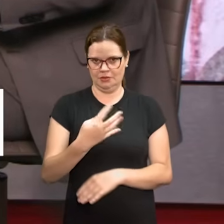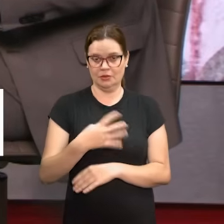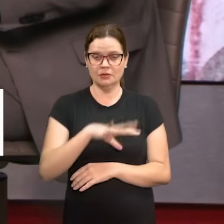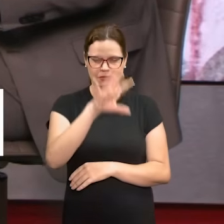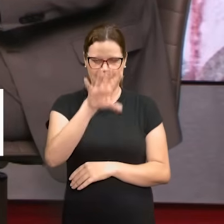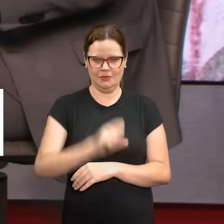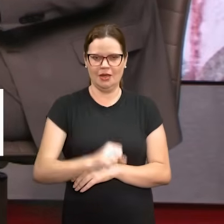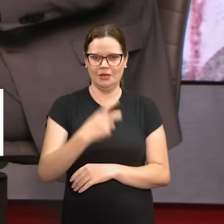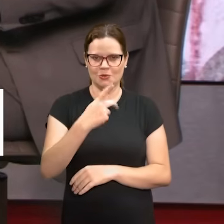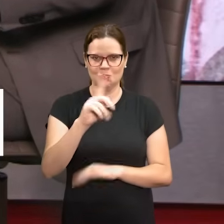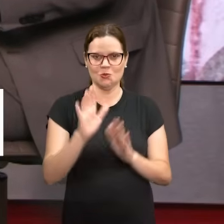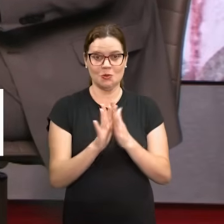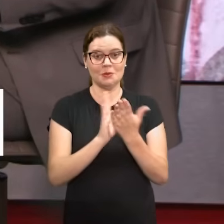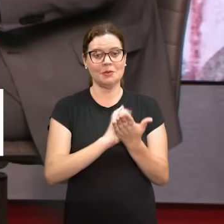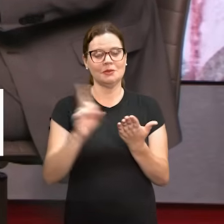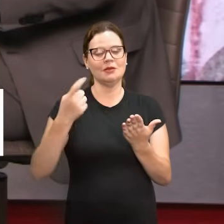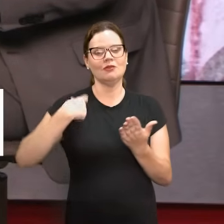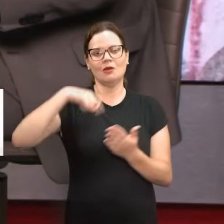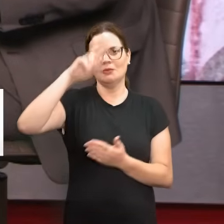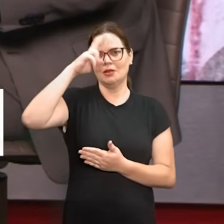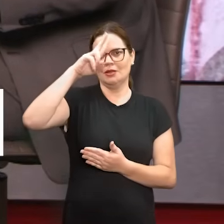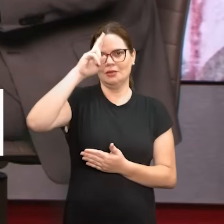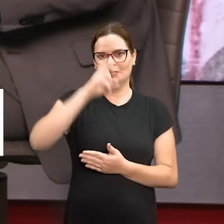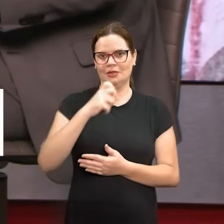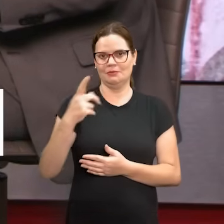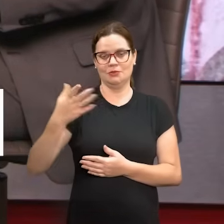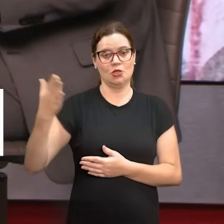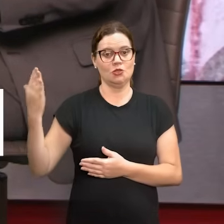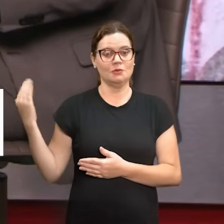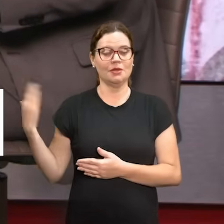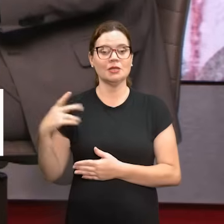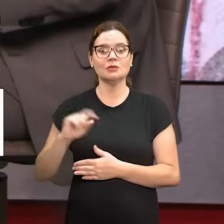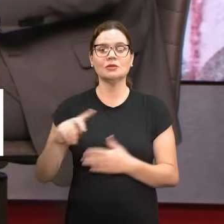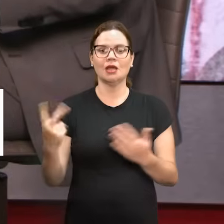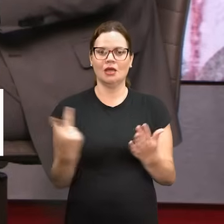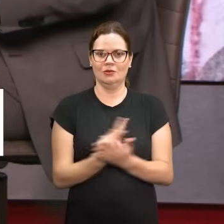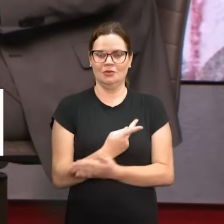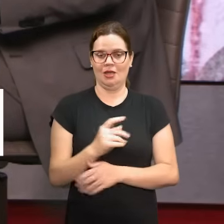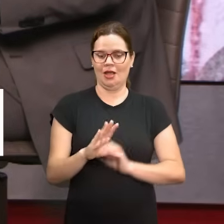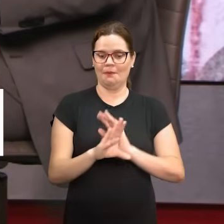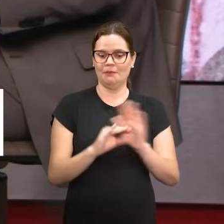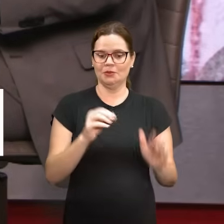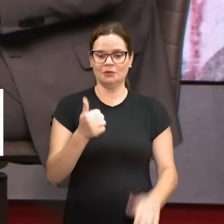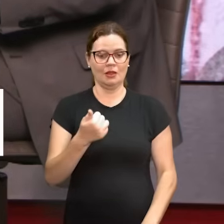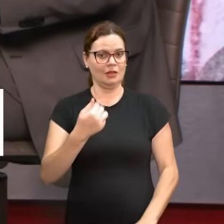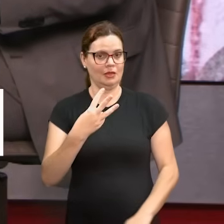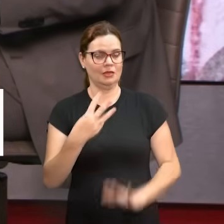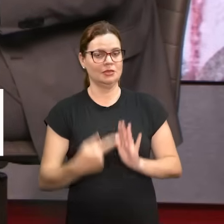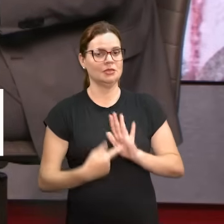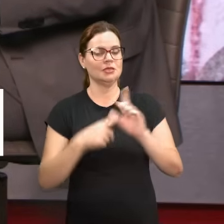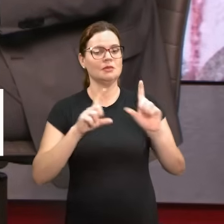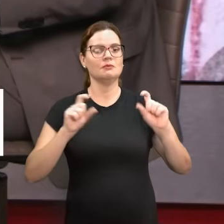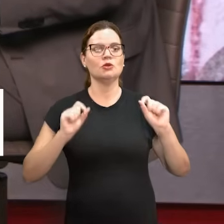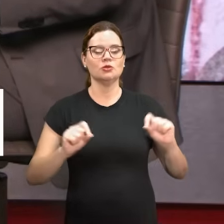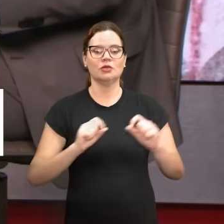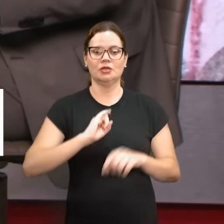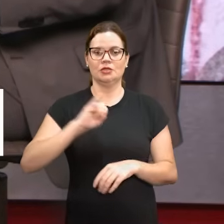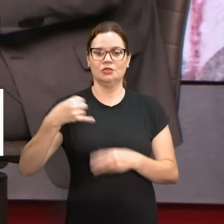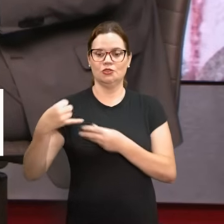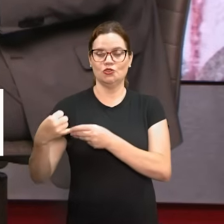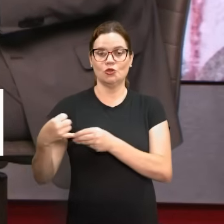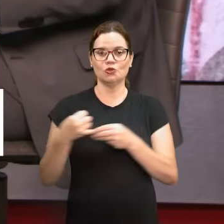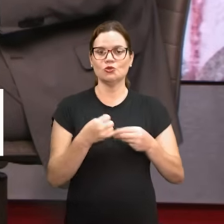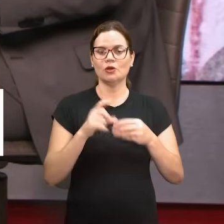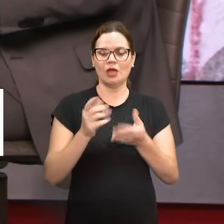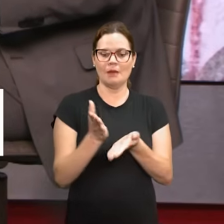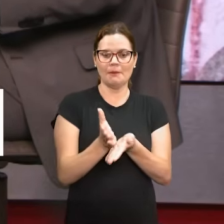a sua Bíblia, nós vamos lembrar que no episódio anterior, nós vimos que foi feita por Josué